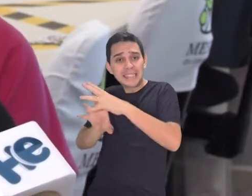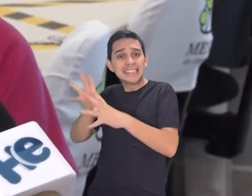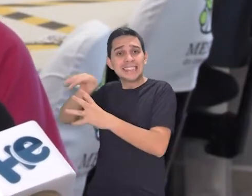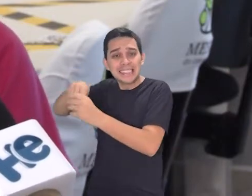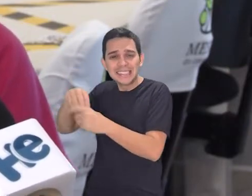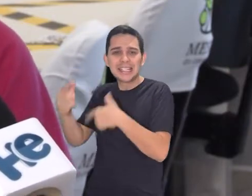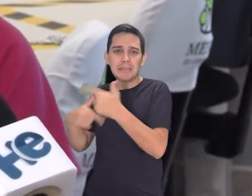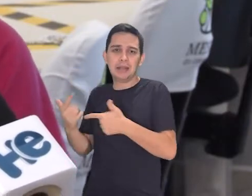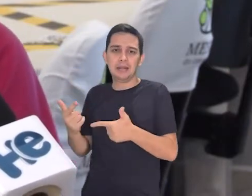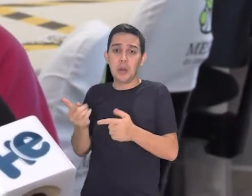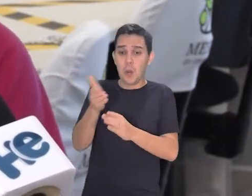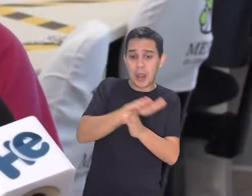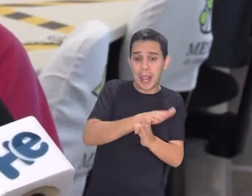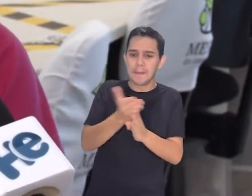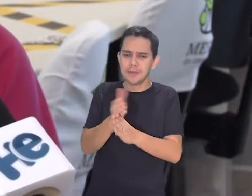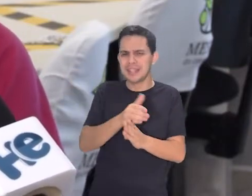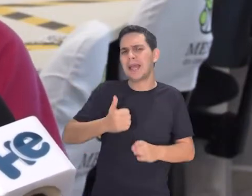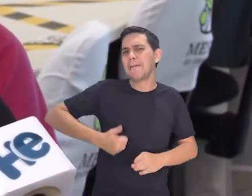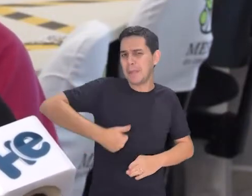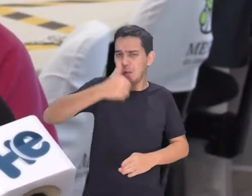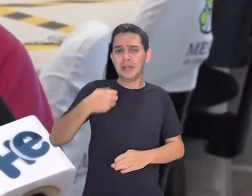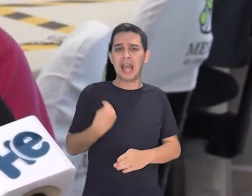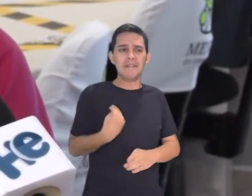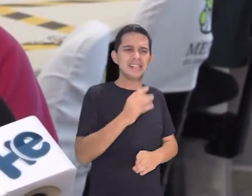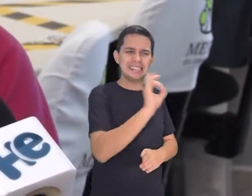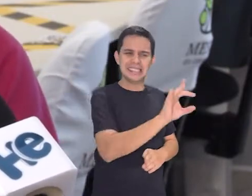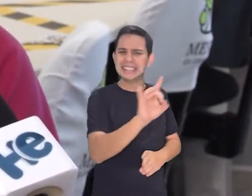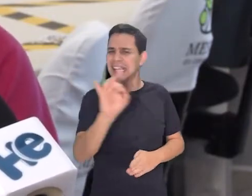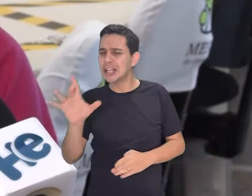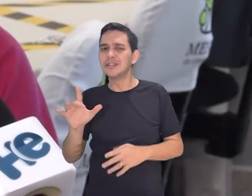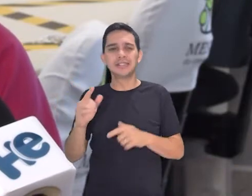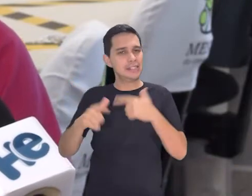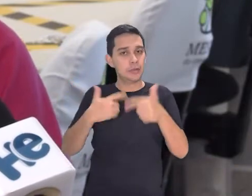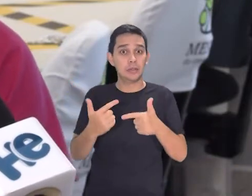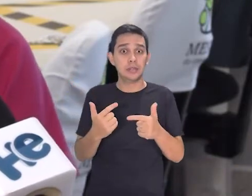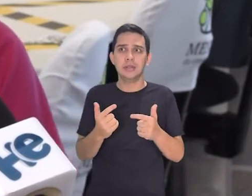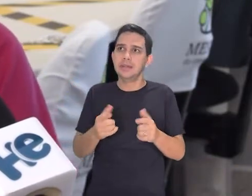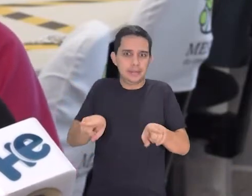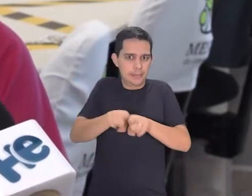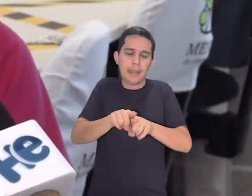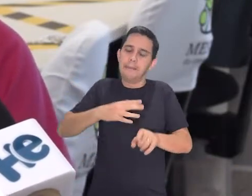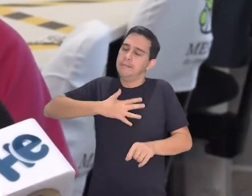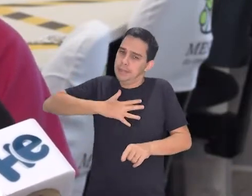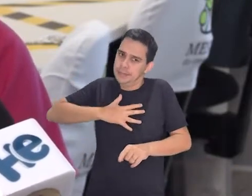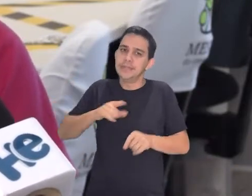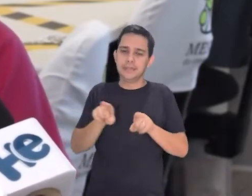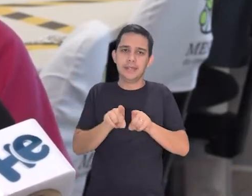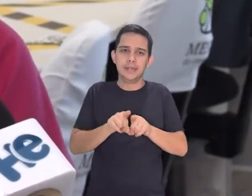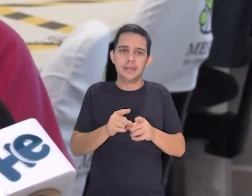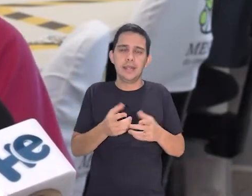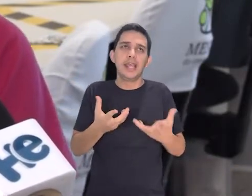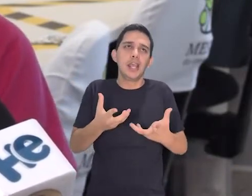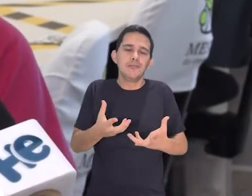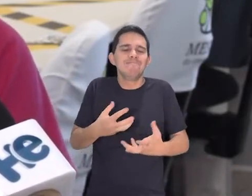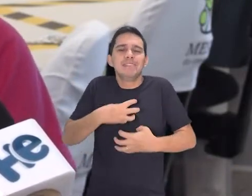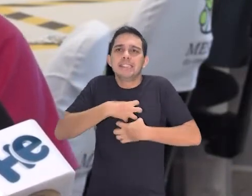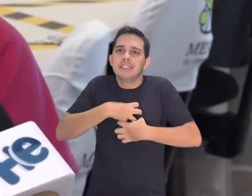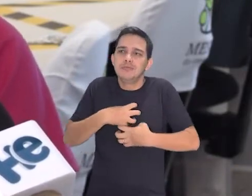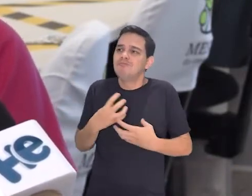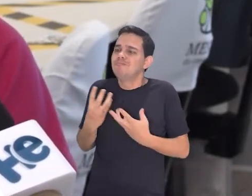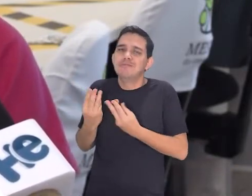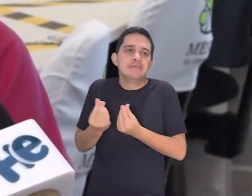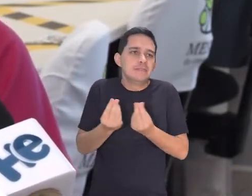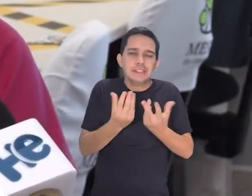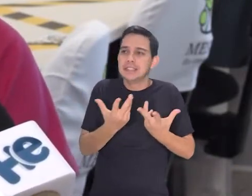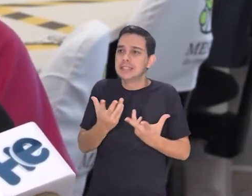melhor na vida de todos os colaboradores, inclusive para mim também. Eu reconheço que eu sinto falta. Eu gosto dessa interação, eu